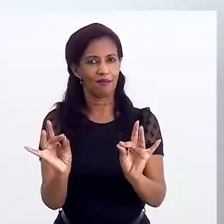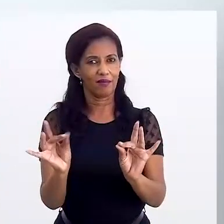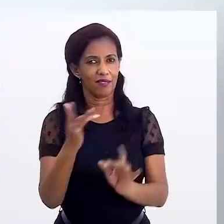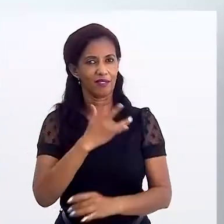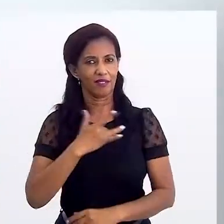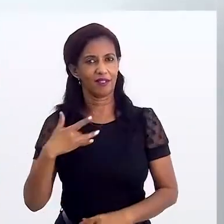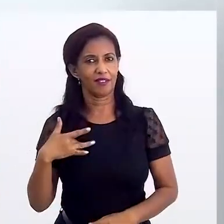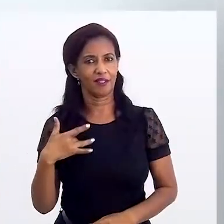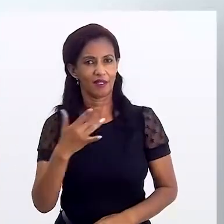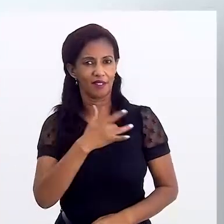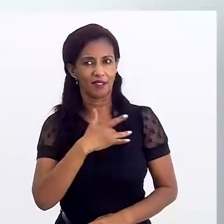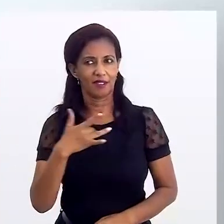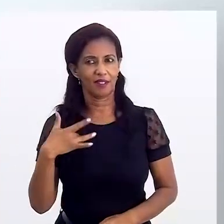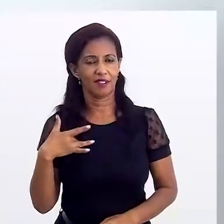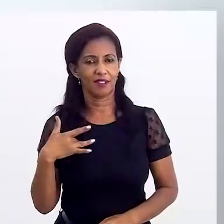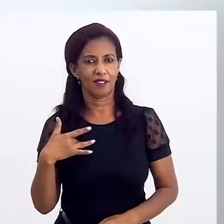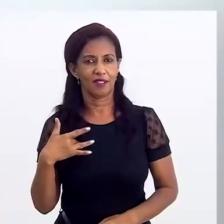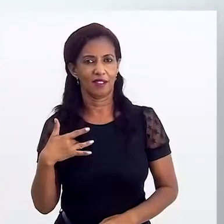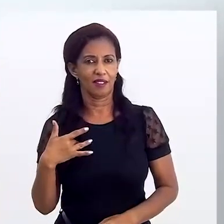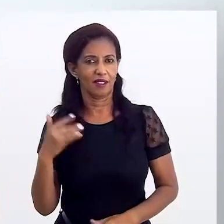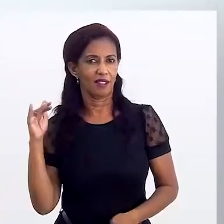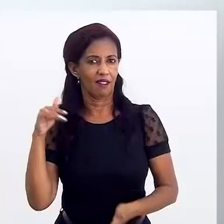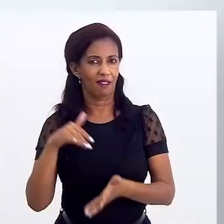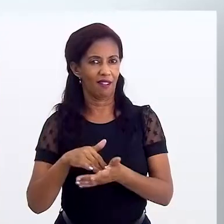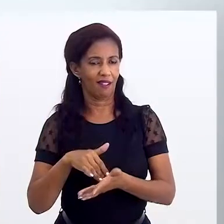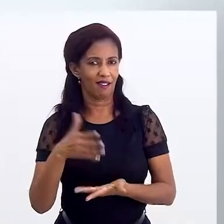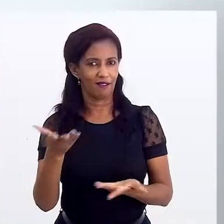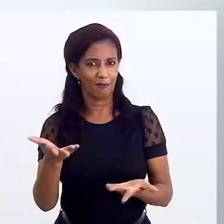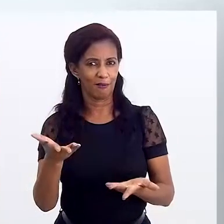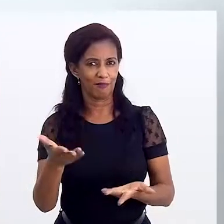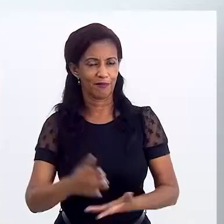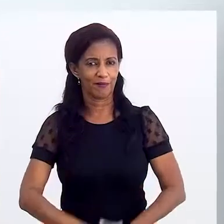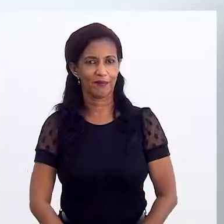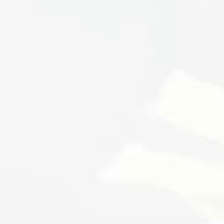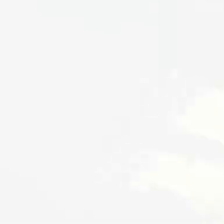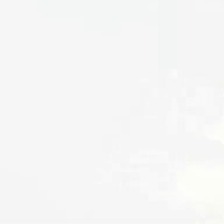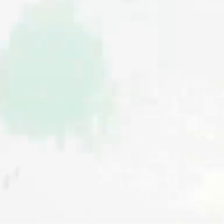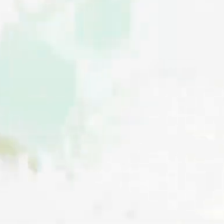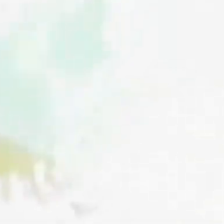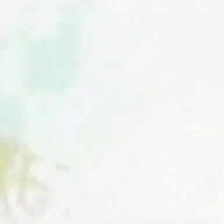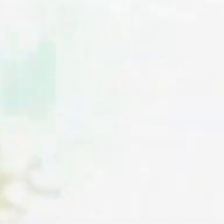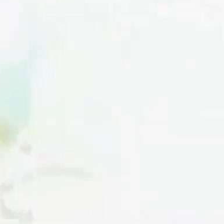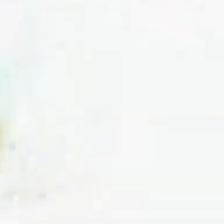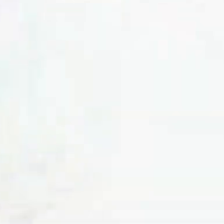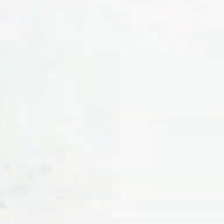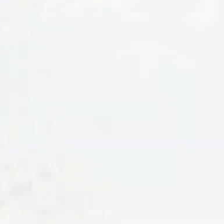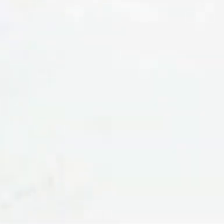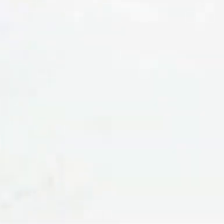cola. Saúde, saúde e até lá!